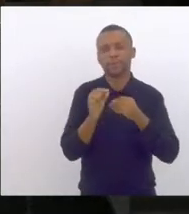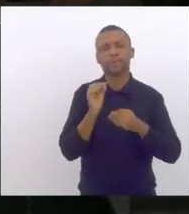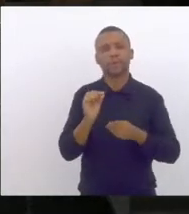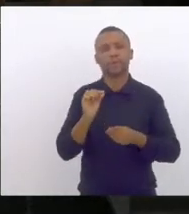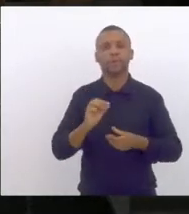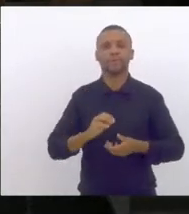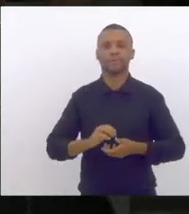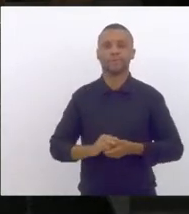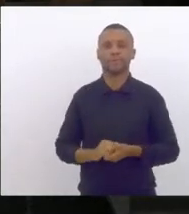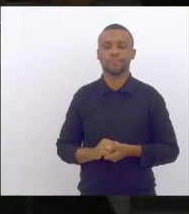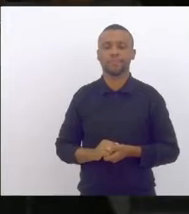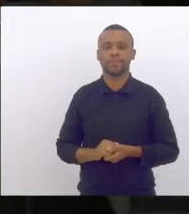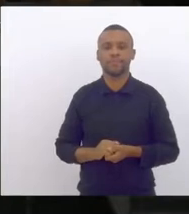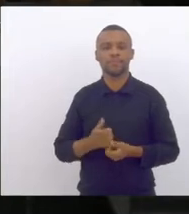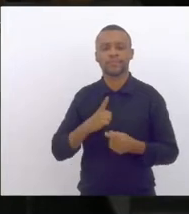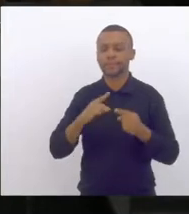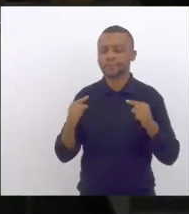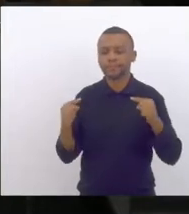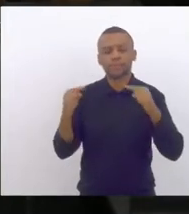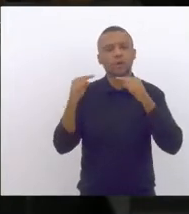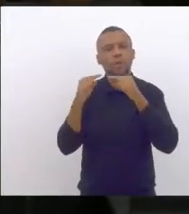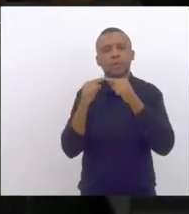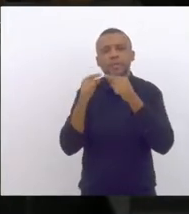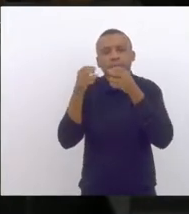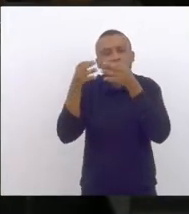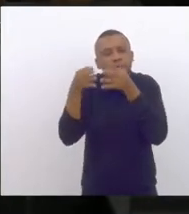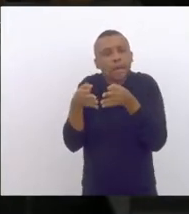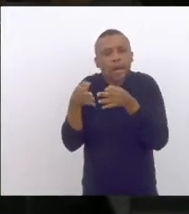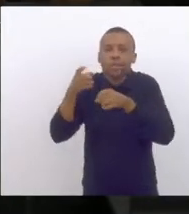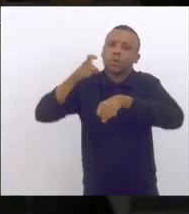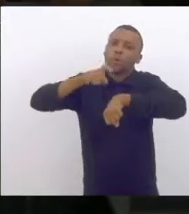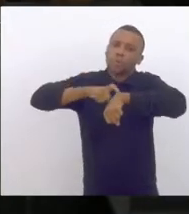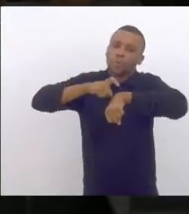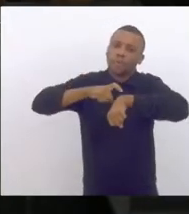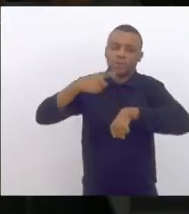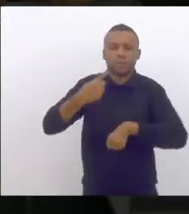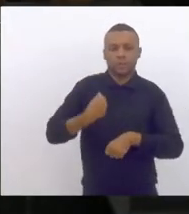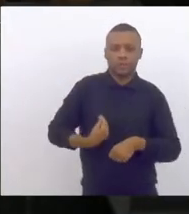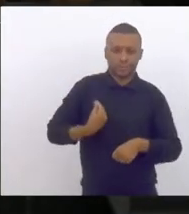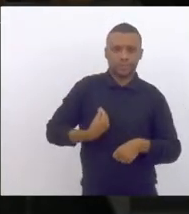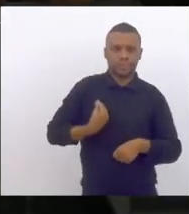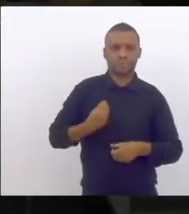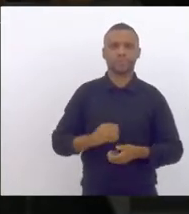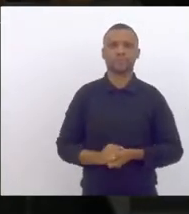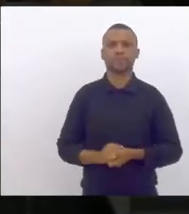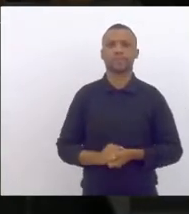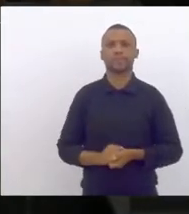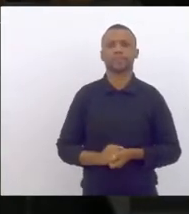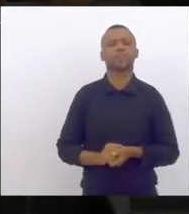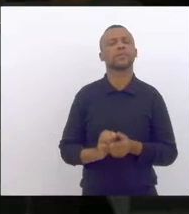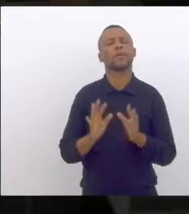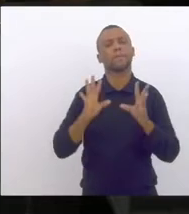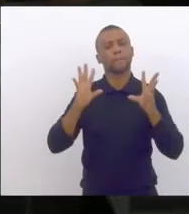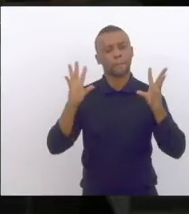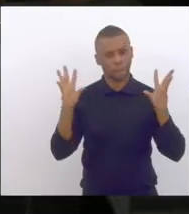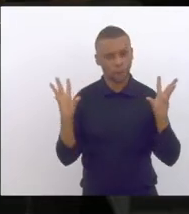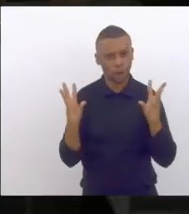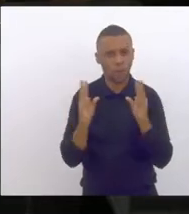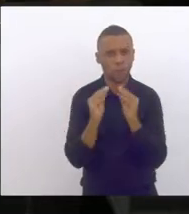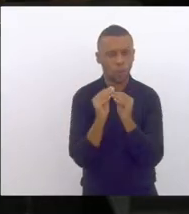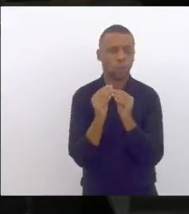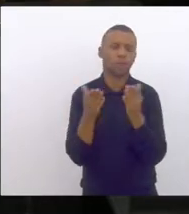que tem a ver diretamente com o momento que a gente está vivendo e para concluir a senhora presidente